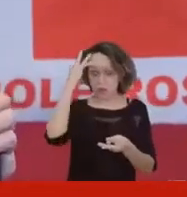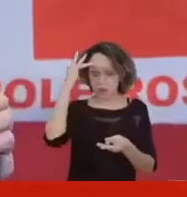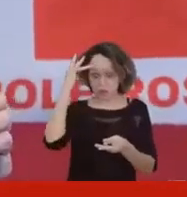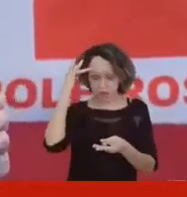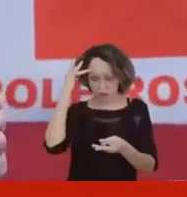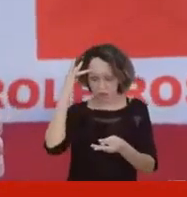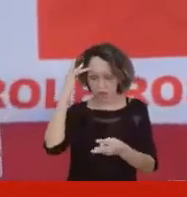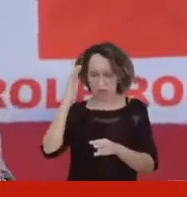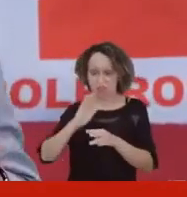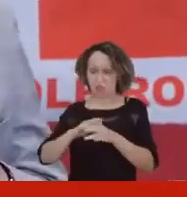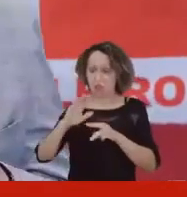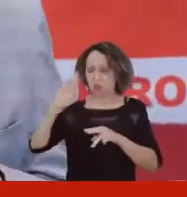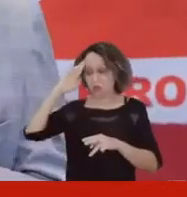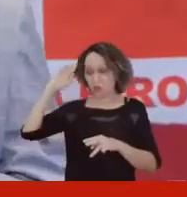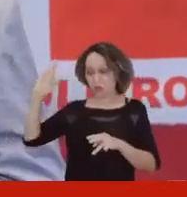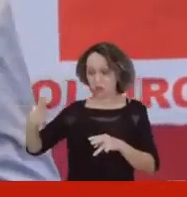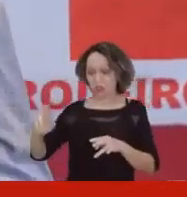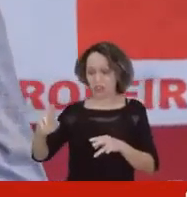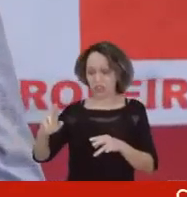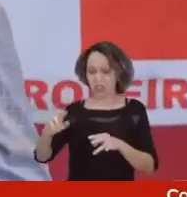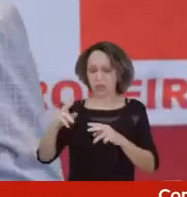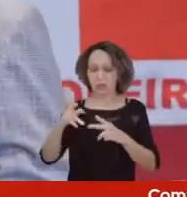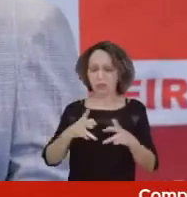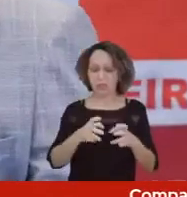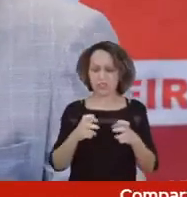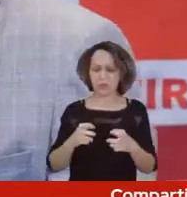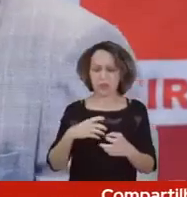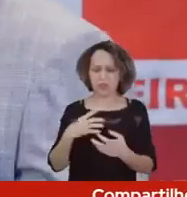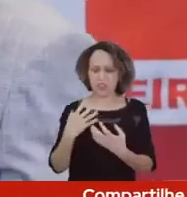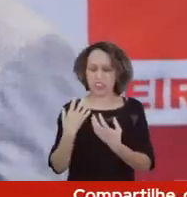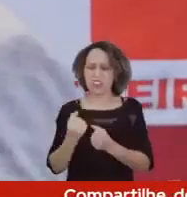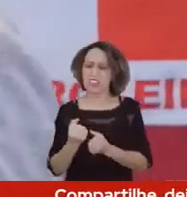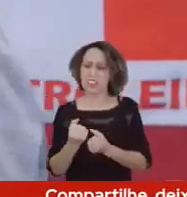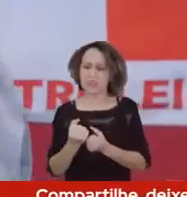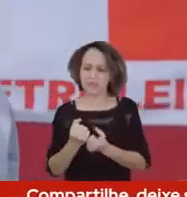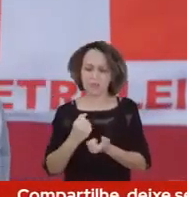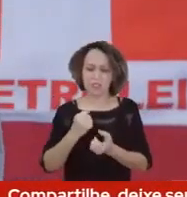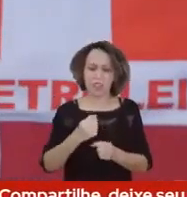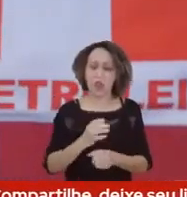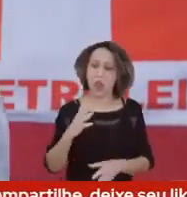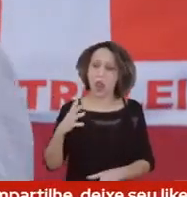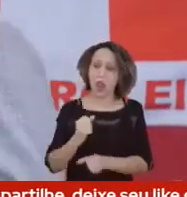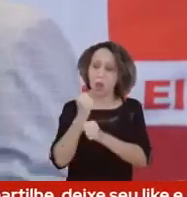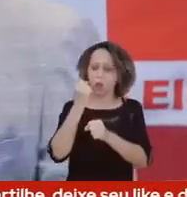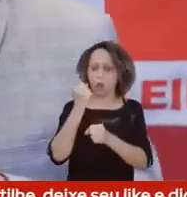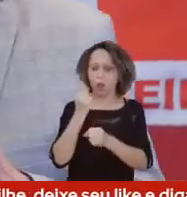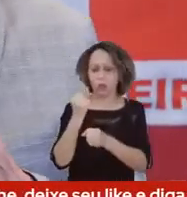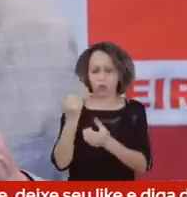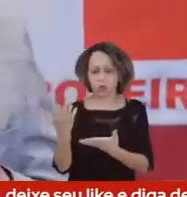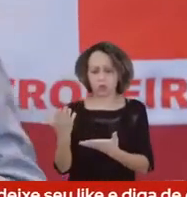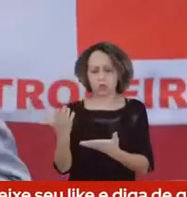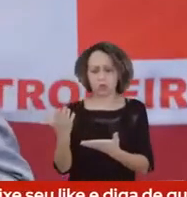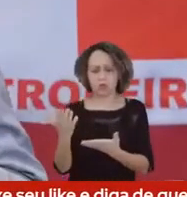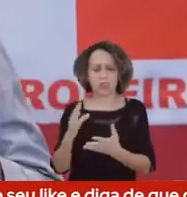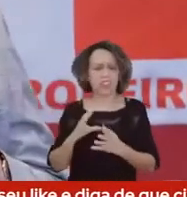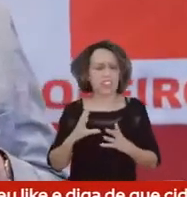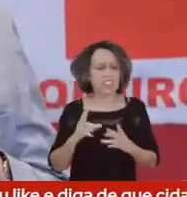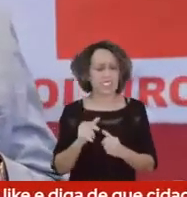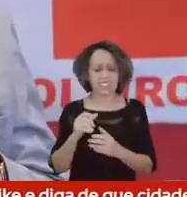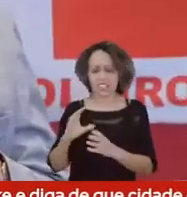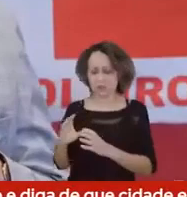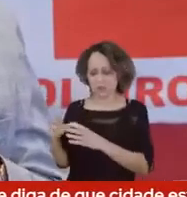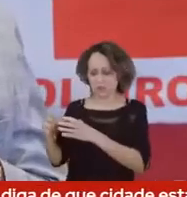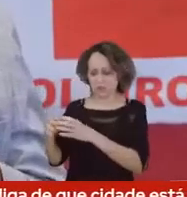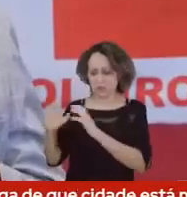lucro. É, o que o povo sabe é isso. Toda vez que eles vão falar da Petrobras, eles falam, é porque a Petrobras tinha